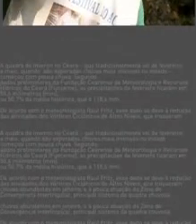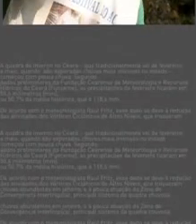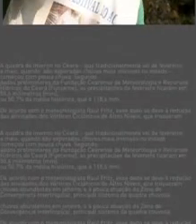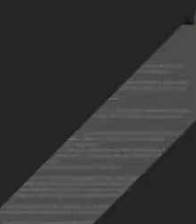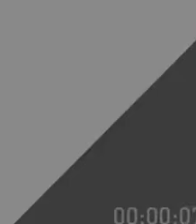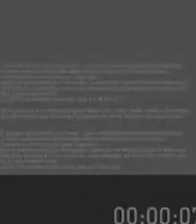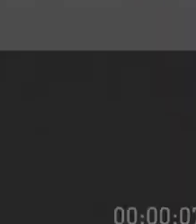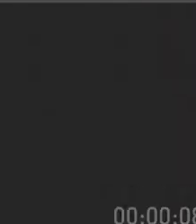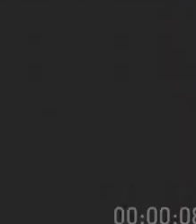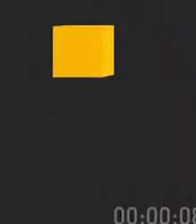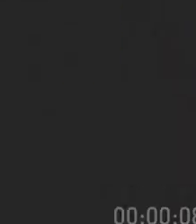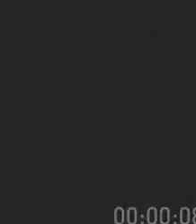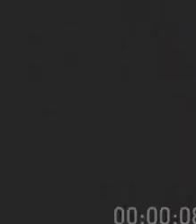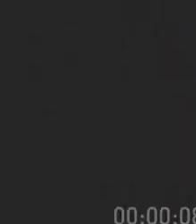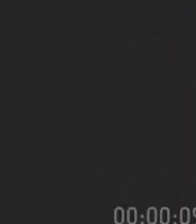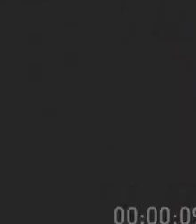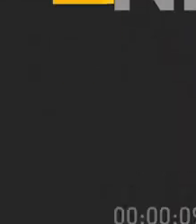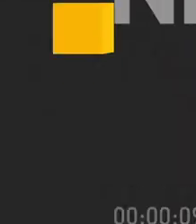ae